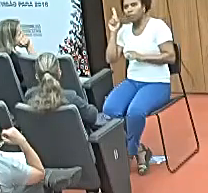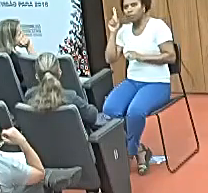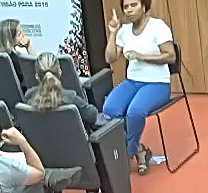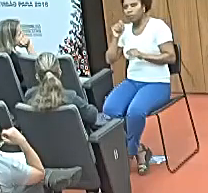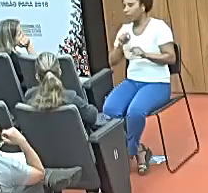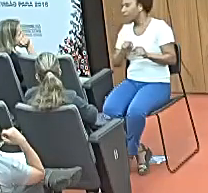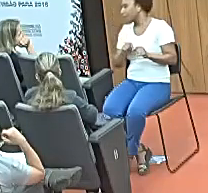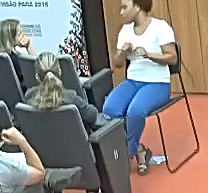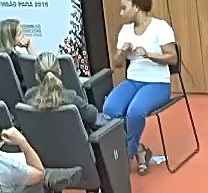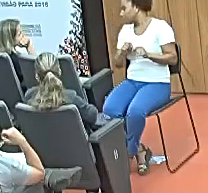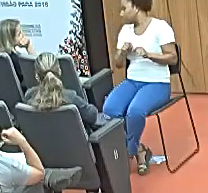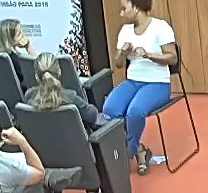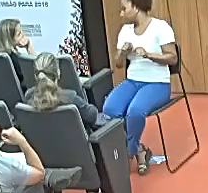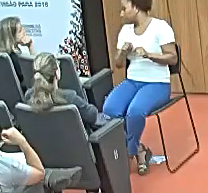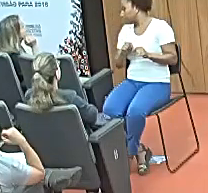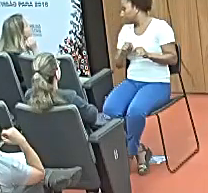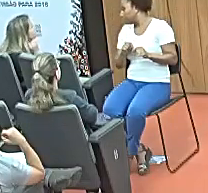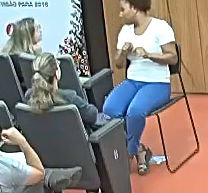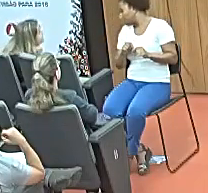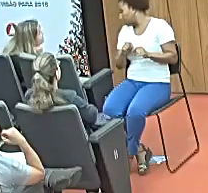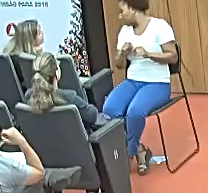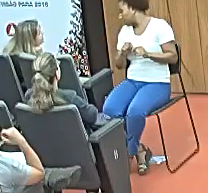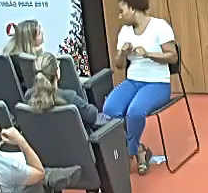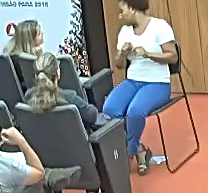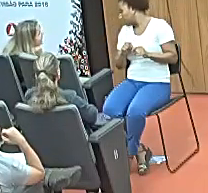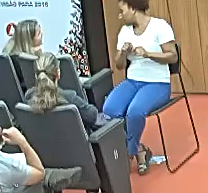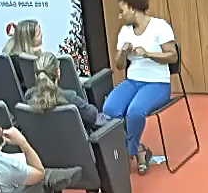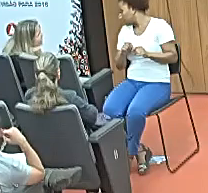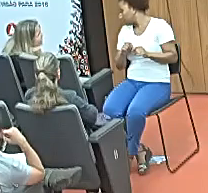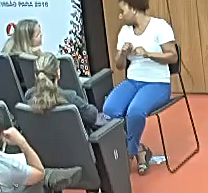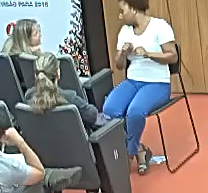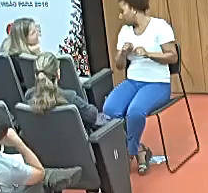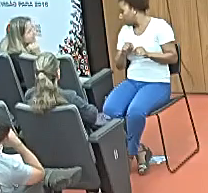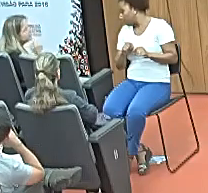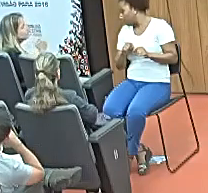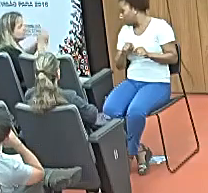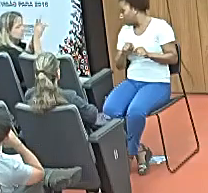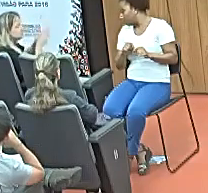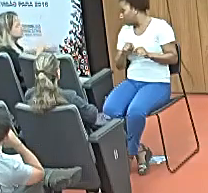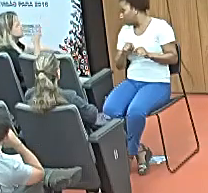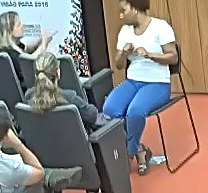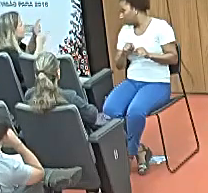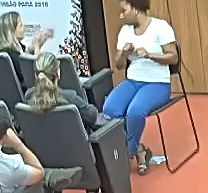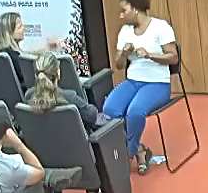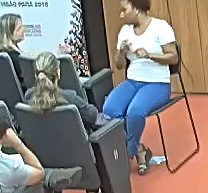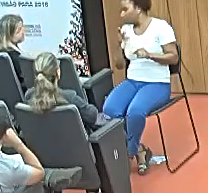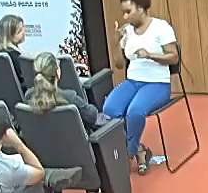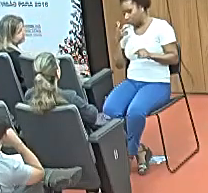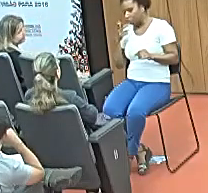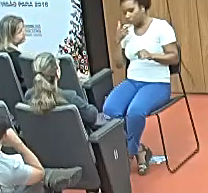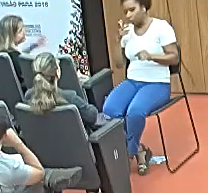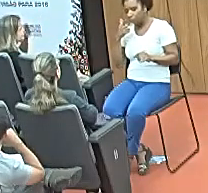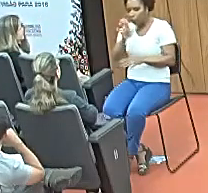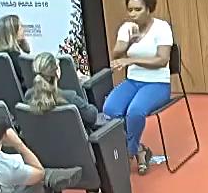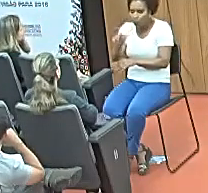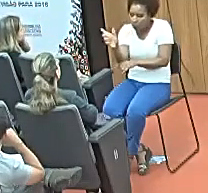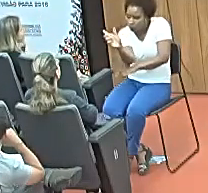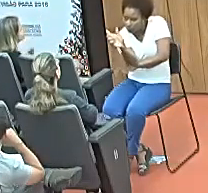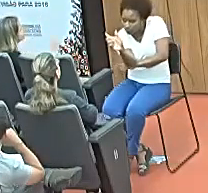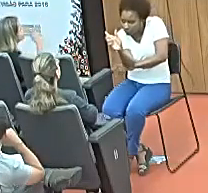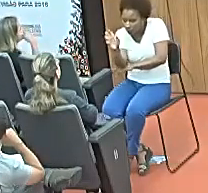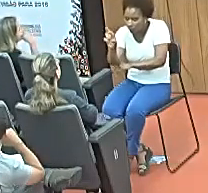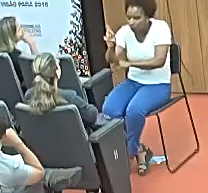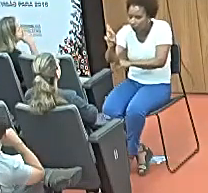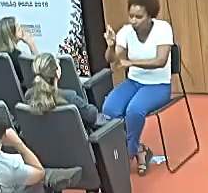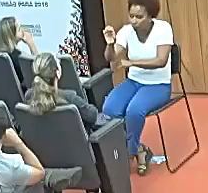com relação à primeira ação que foi aqui disposta porque entende que ela não garantiu bem a discussão do grupo nem